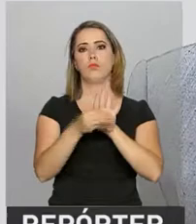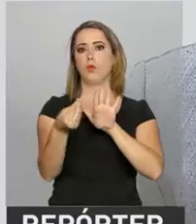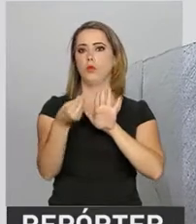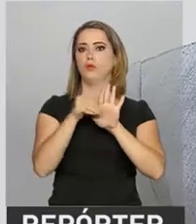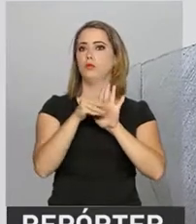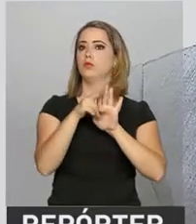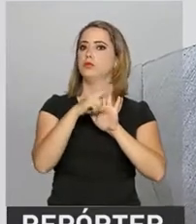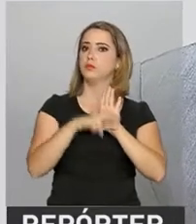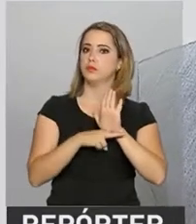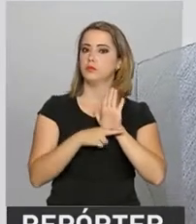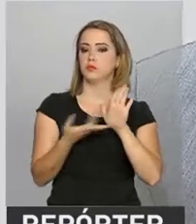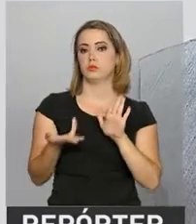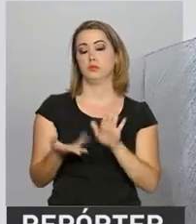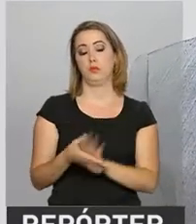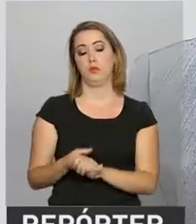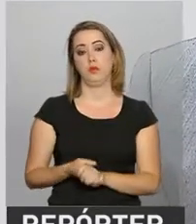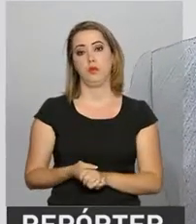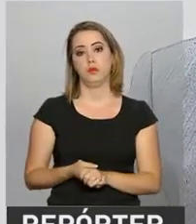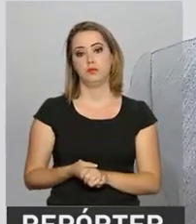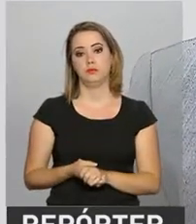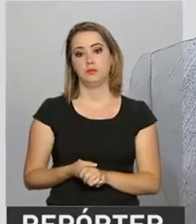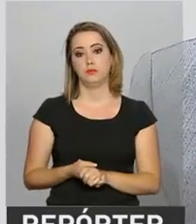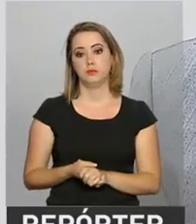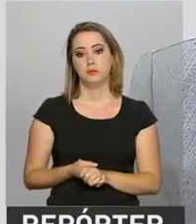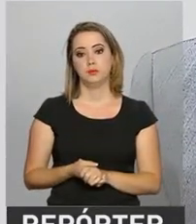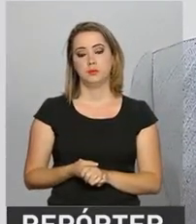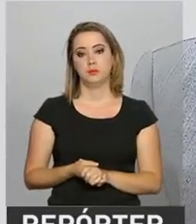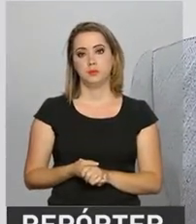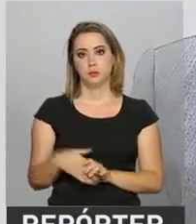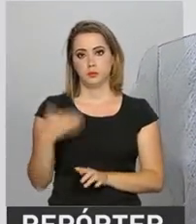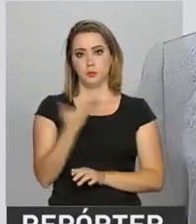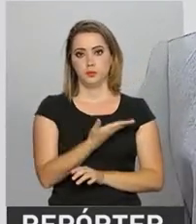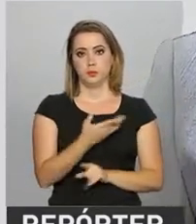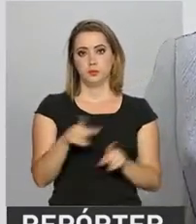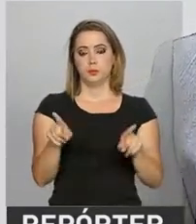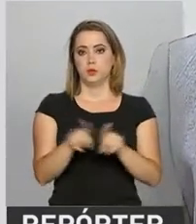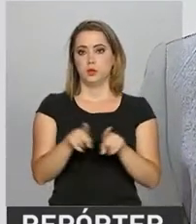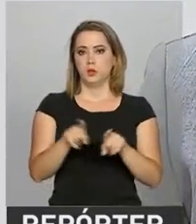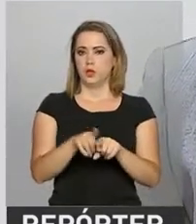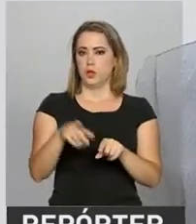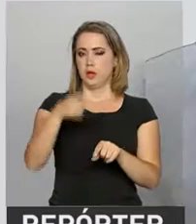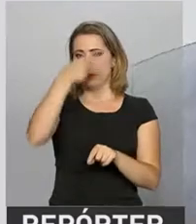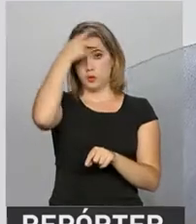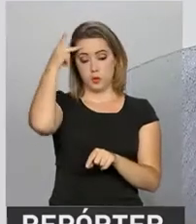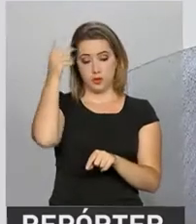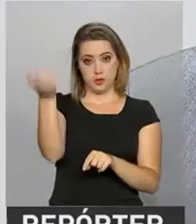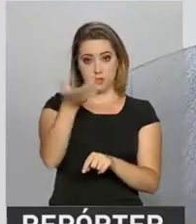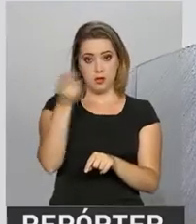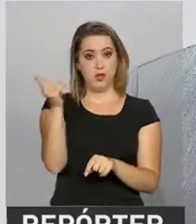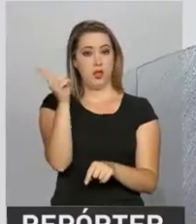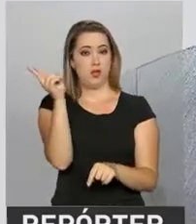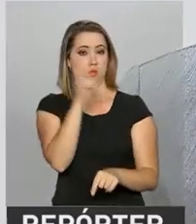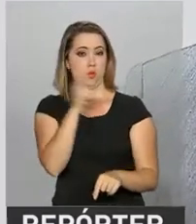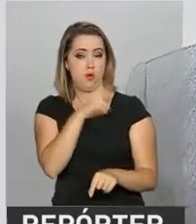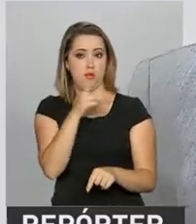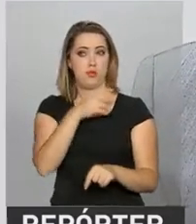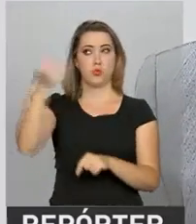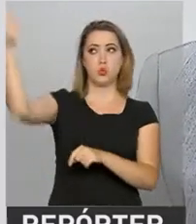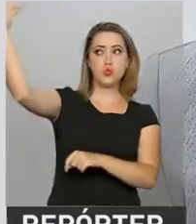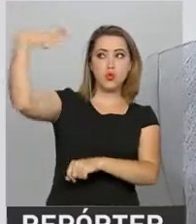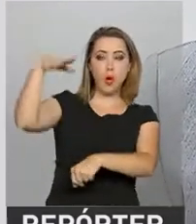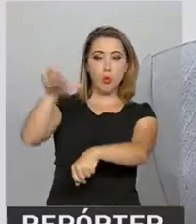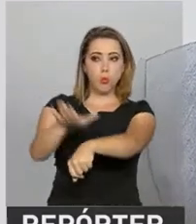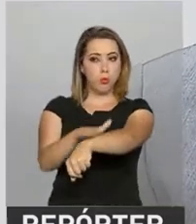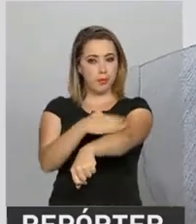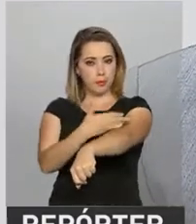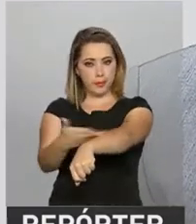regulamentação. E os produtos relacionados a bronzeamento, que não são protetores solares, que é o bronzeador